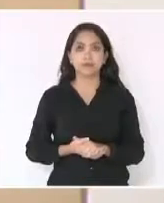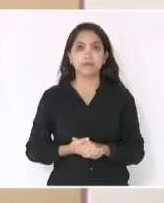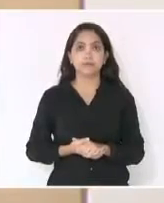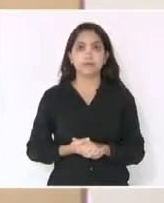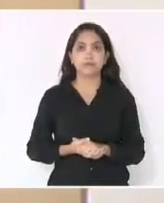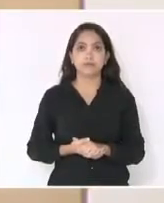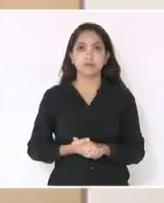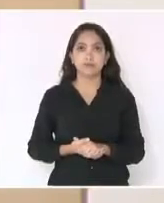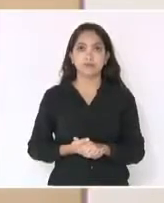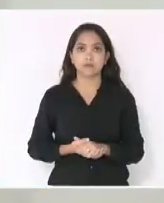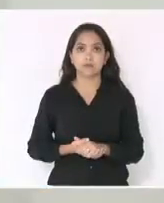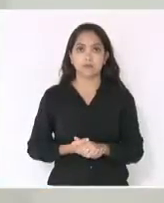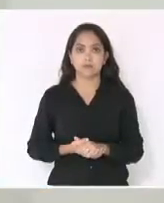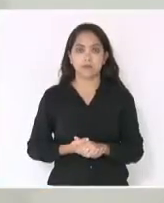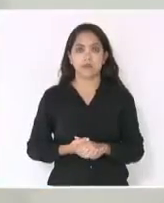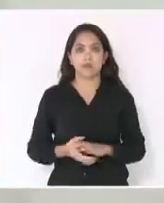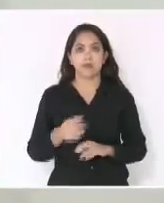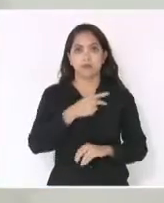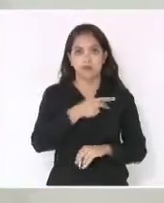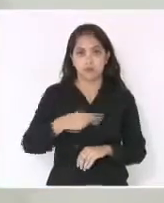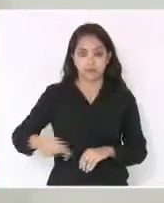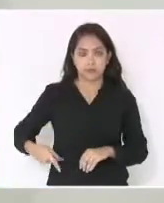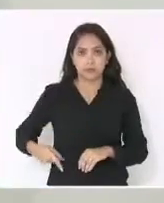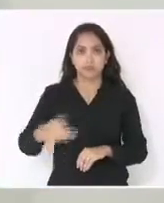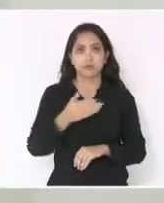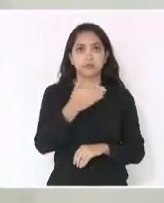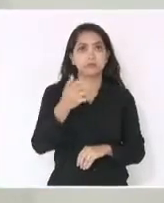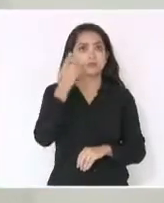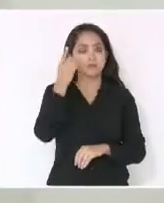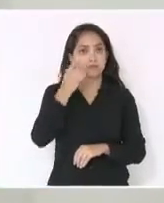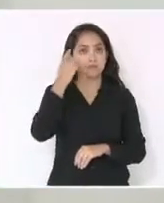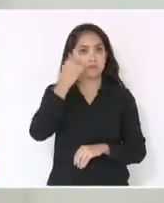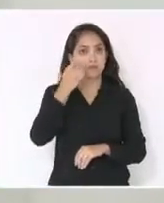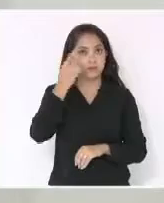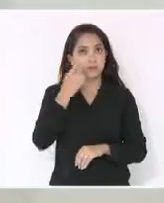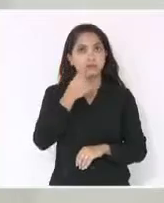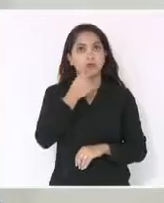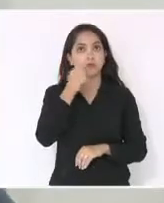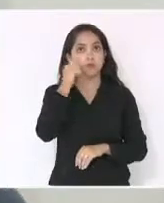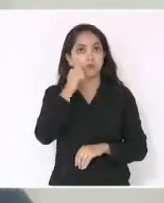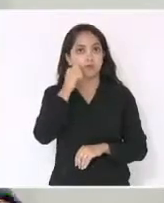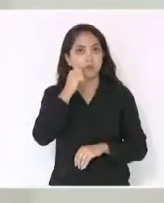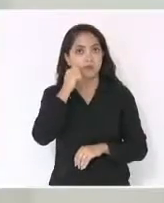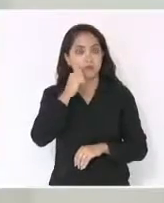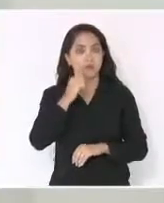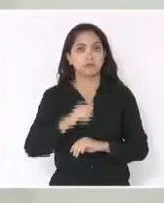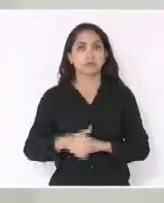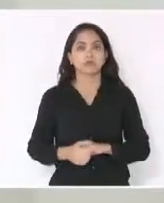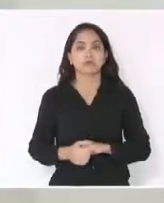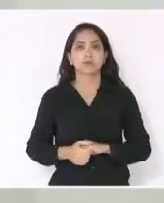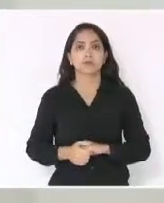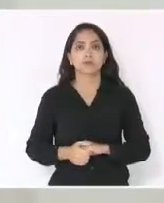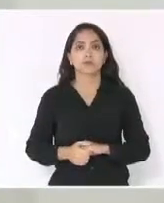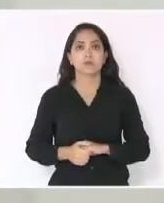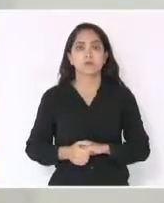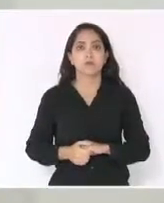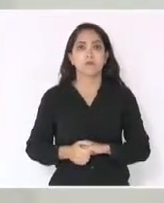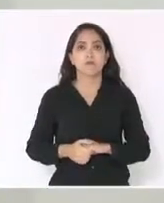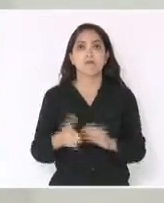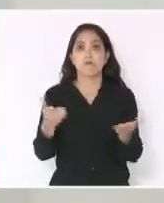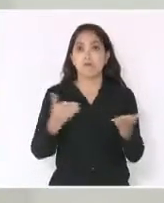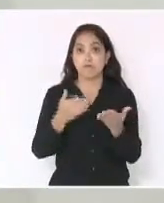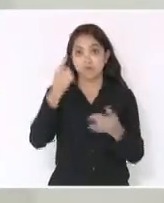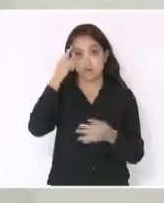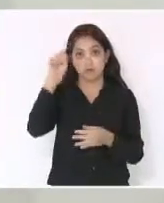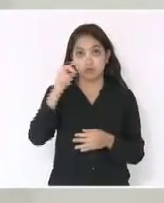senhor presidente senhores deputados senhoras deputadas hoje dia 2